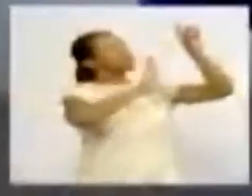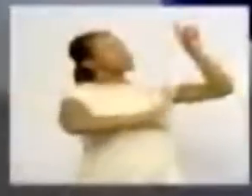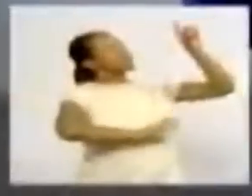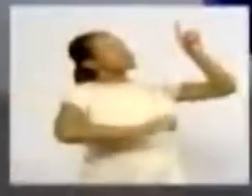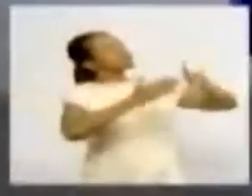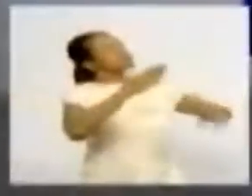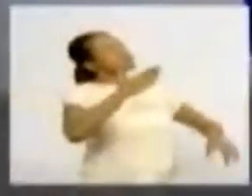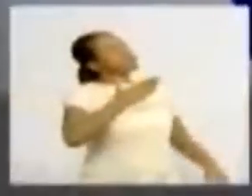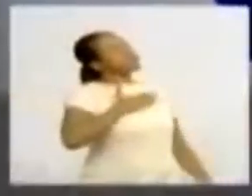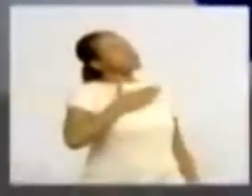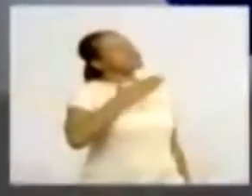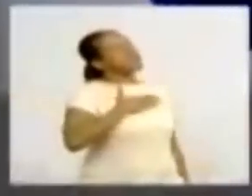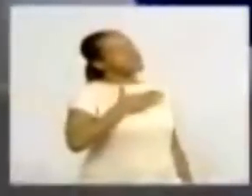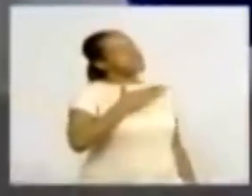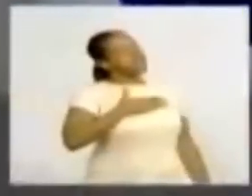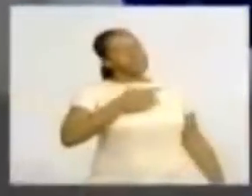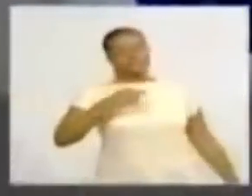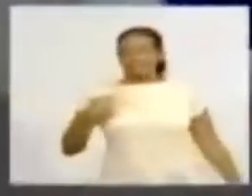que Deus me ama,